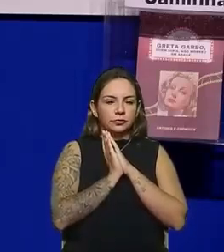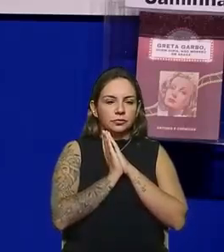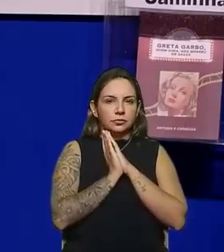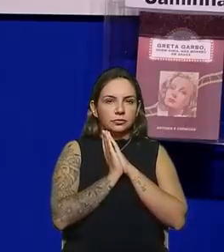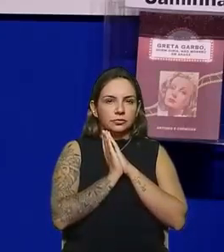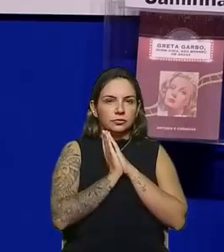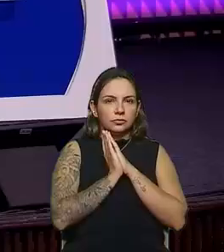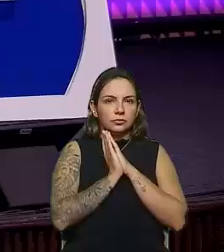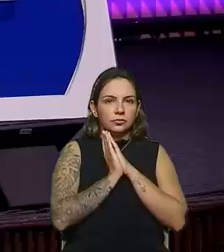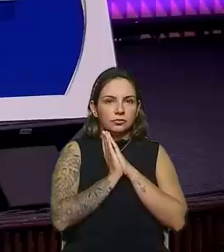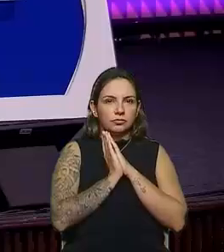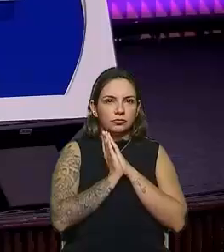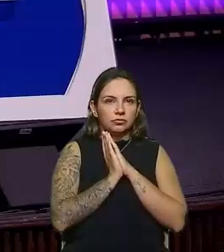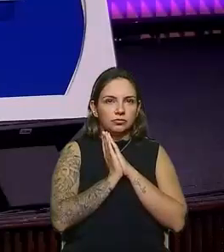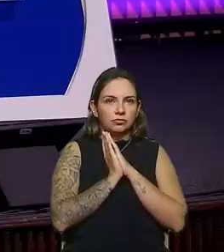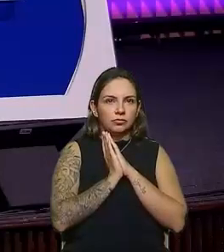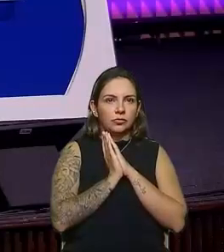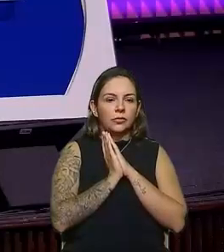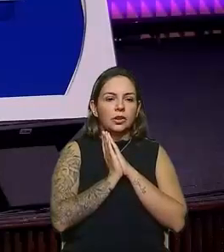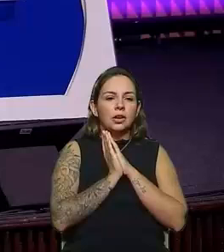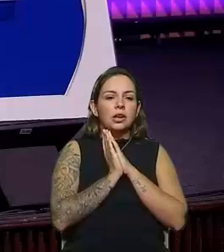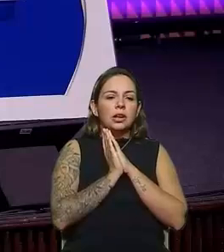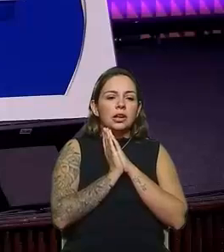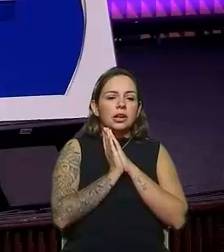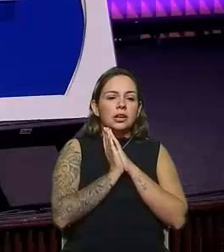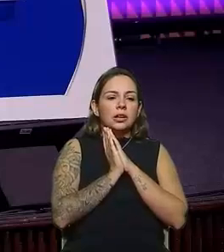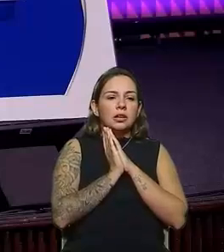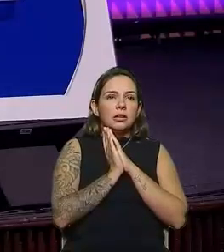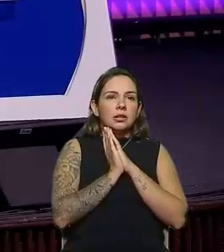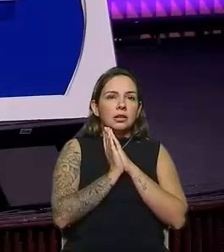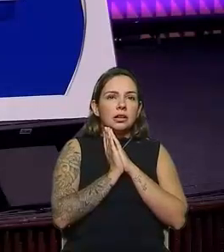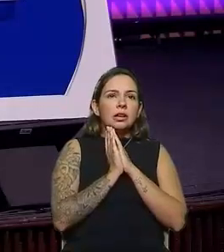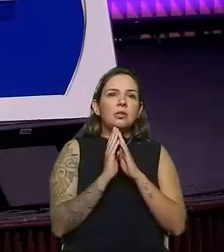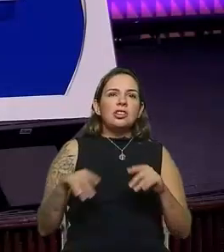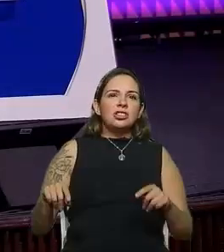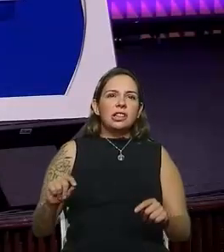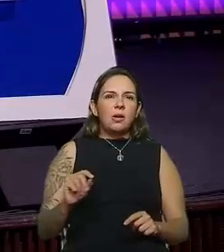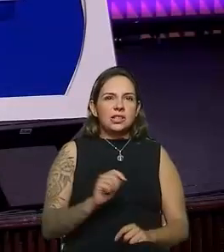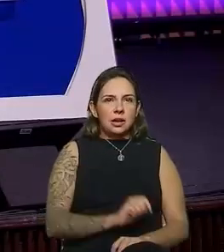Eu apareço no vídeo. Pois é, eu tenho de... Sou tímido.